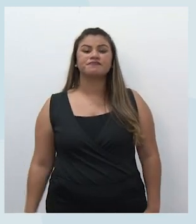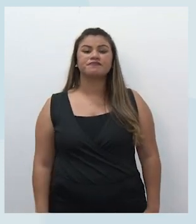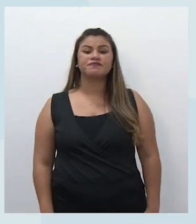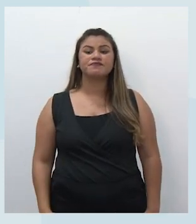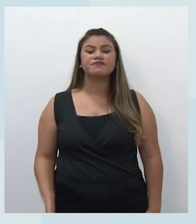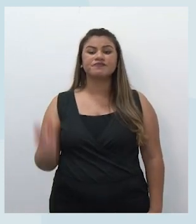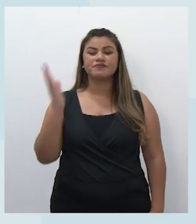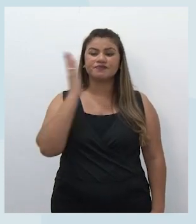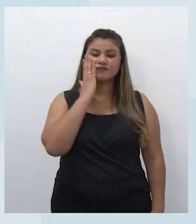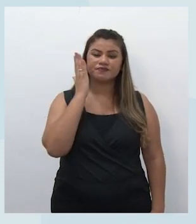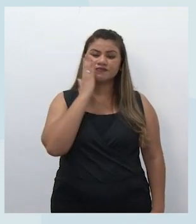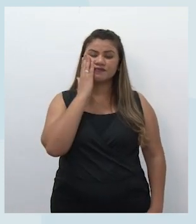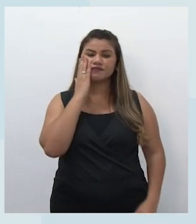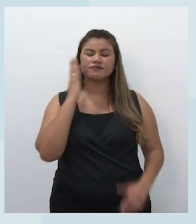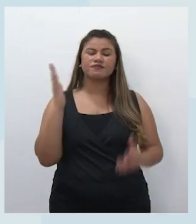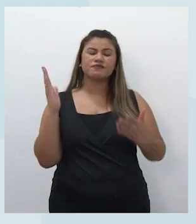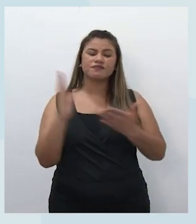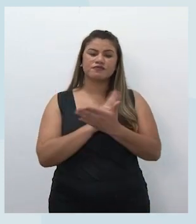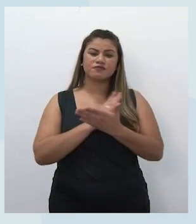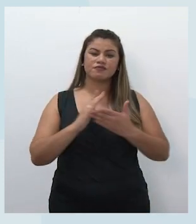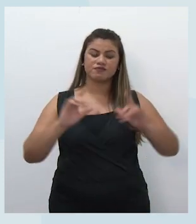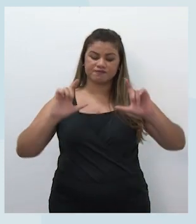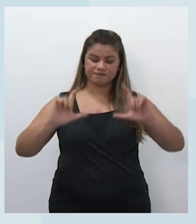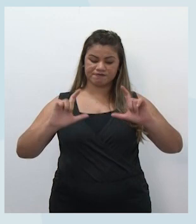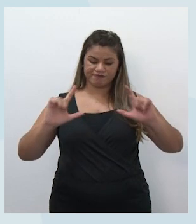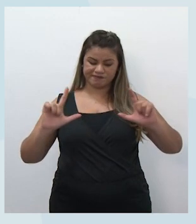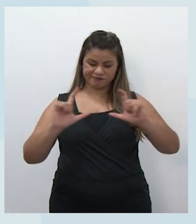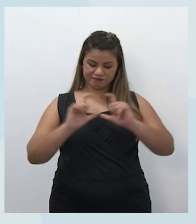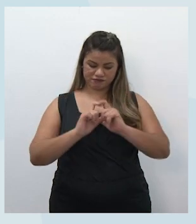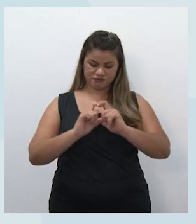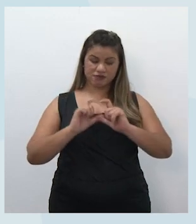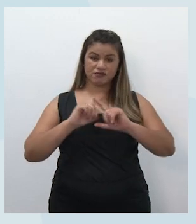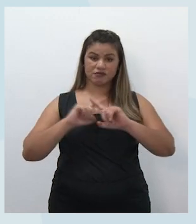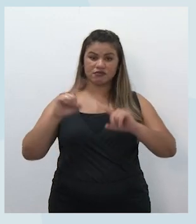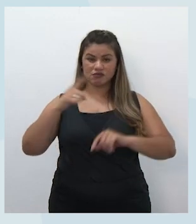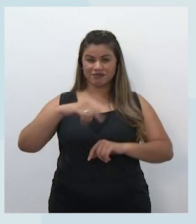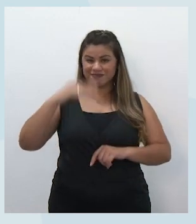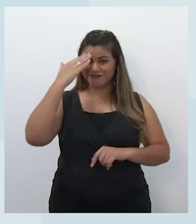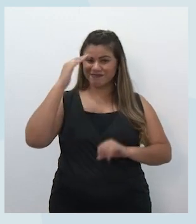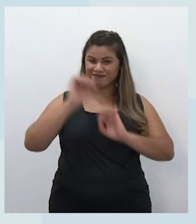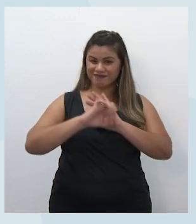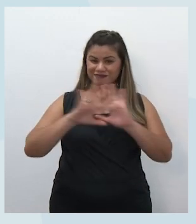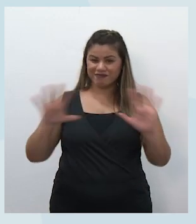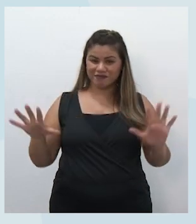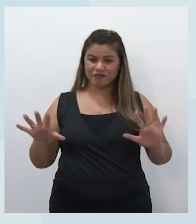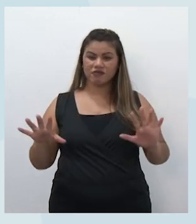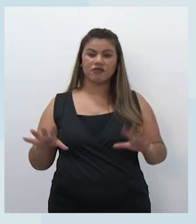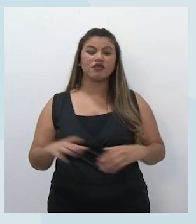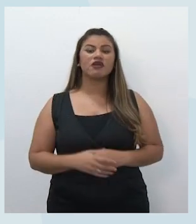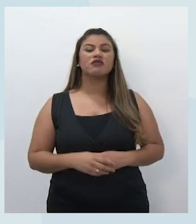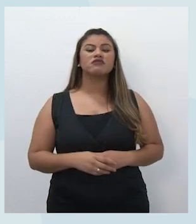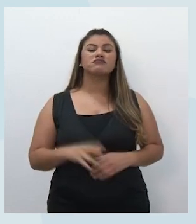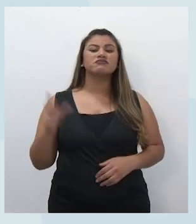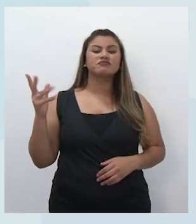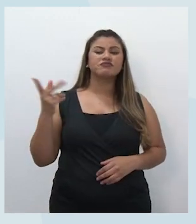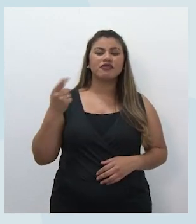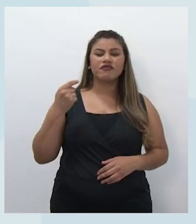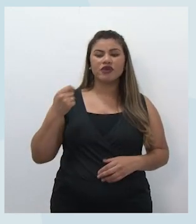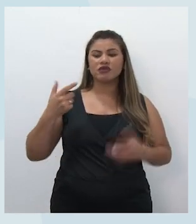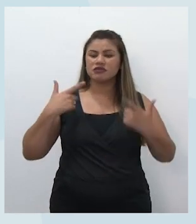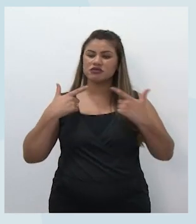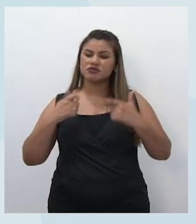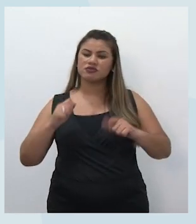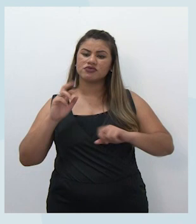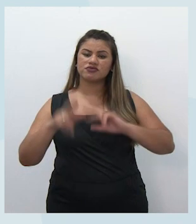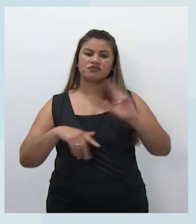alguns estão com a tela muito pequena, mas para vocês entenderem a dimensão, a competência fala do funcionamento das diferentes linguagens, práticas